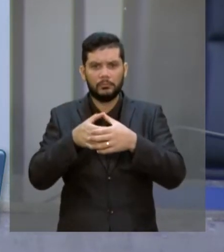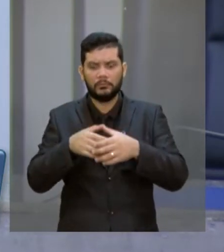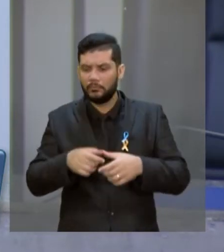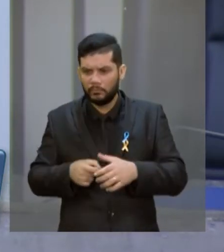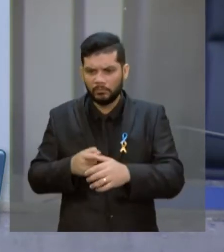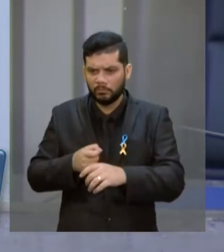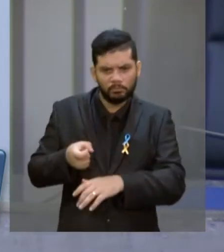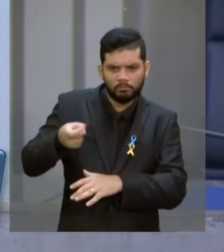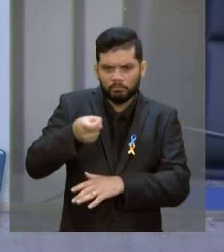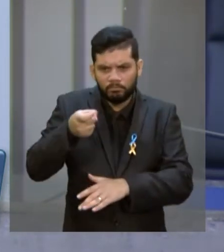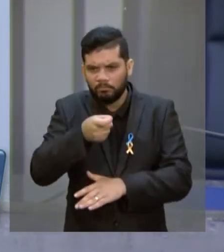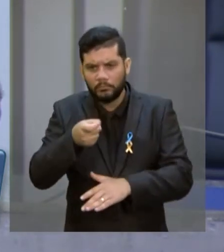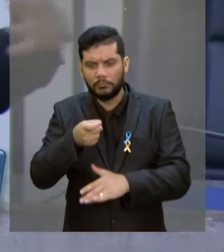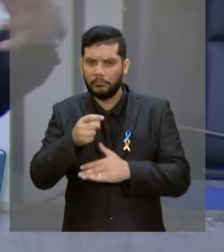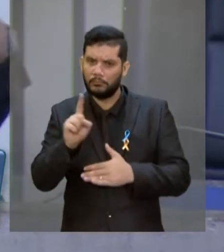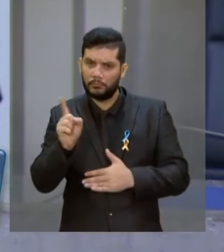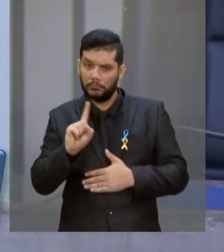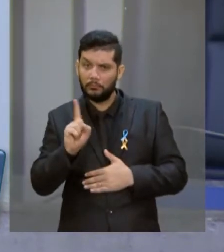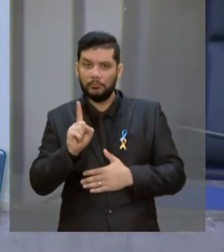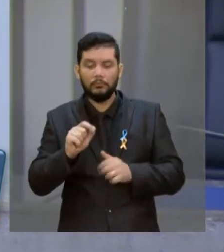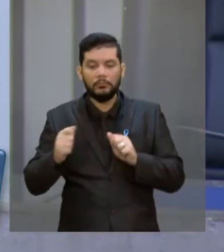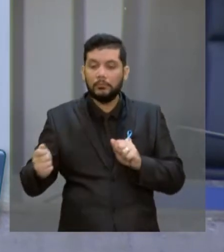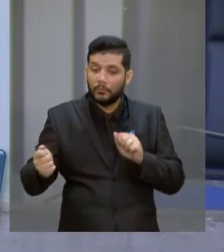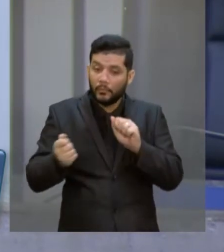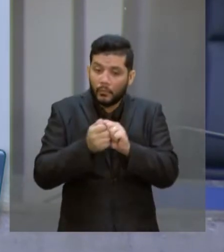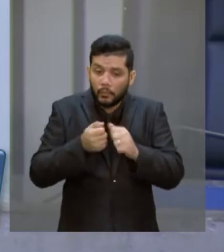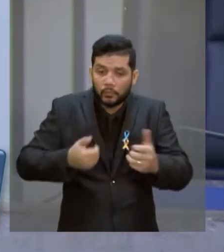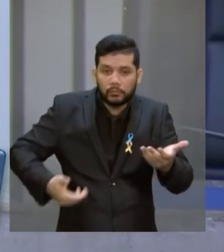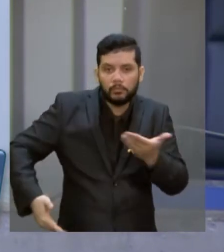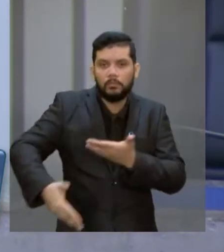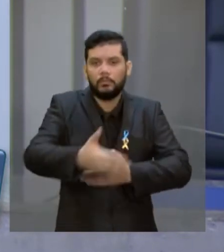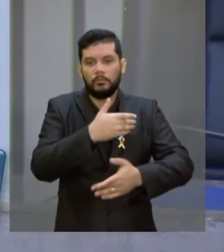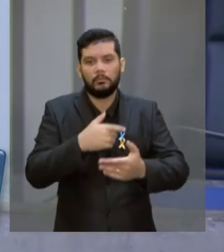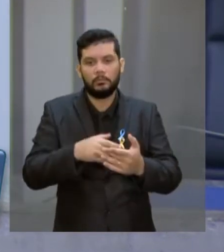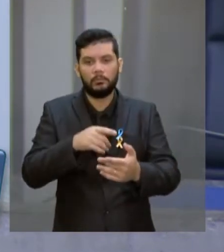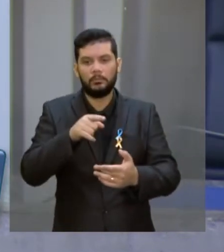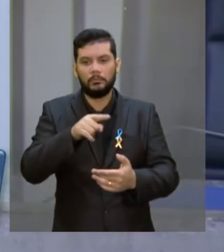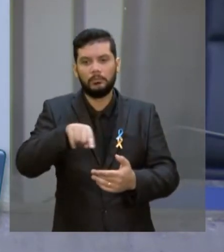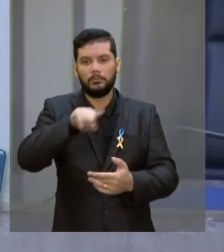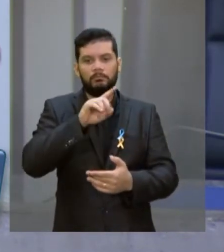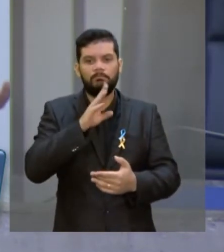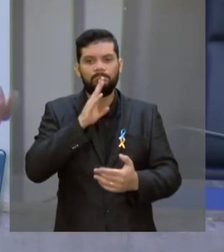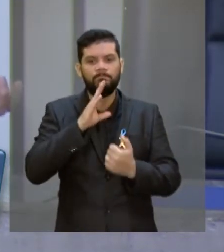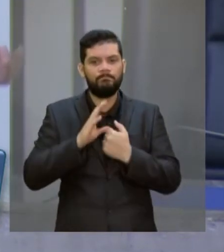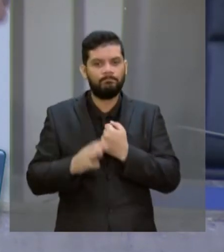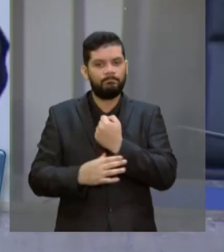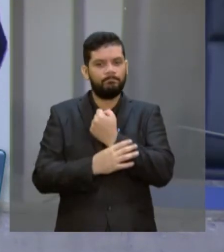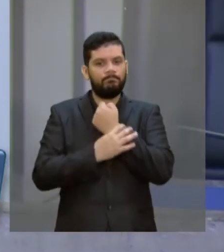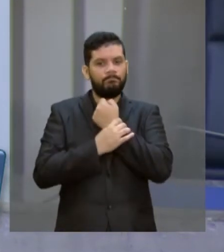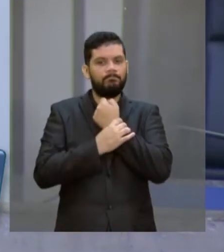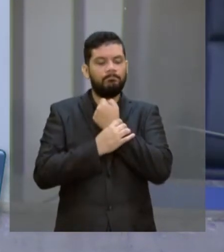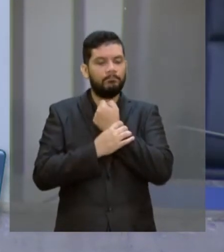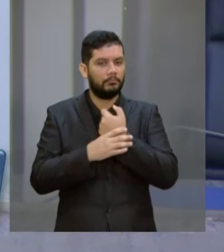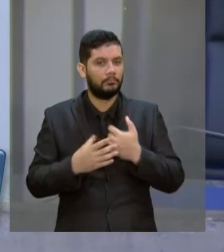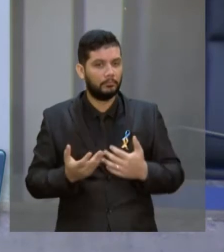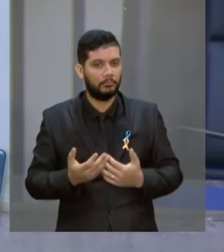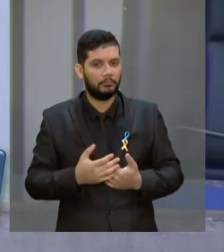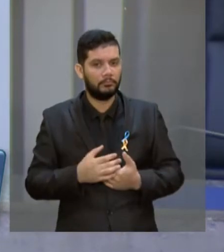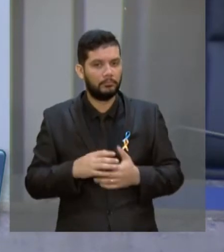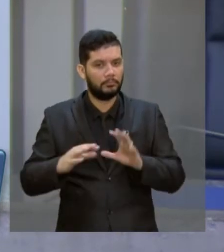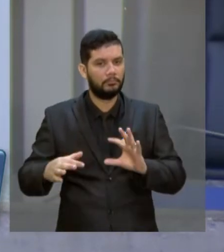policiamento ostensivo de praxe, mas junto da comunidade para ganhar confiança e juntos, comunidade e instituições